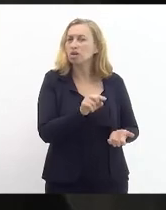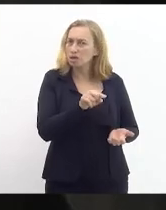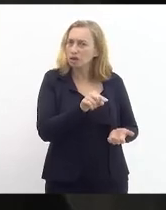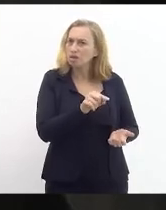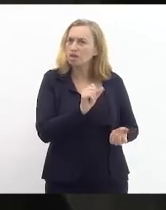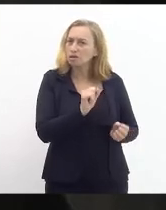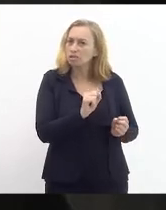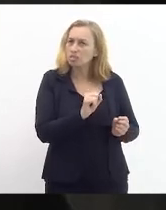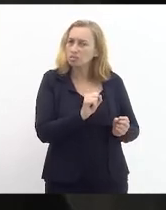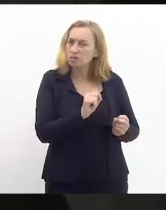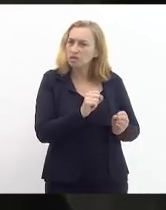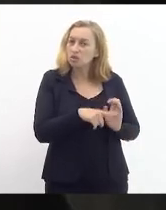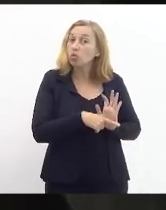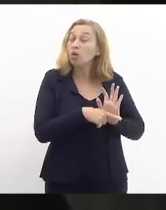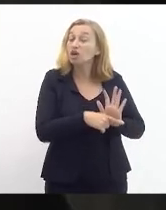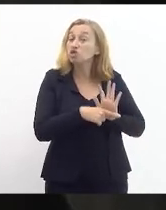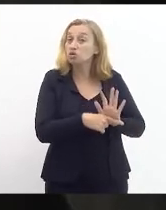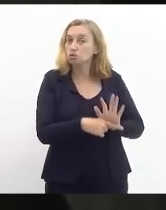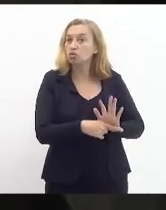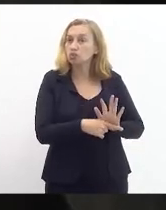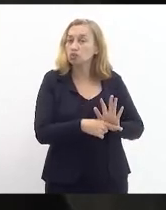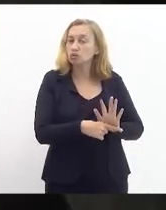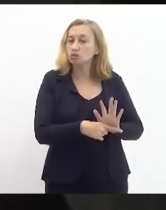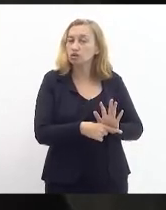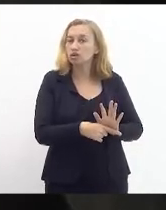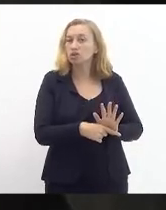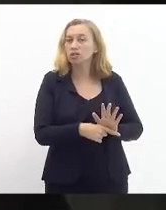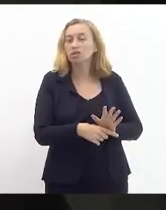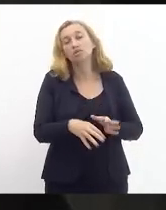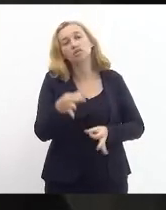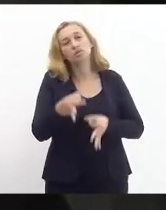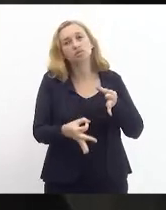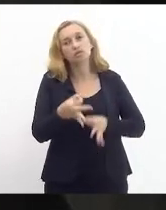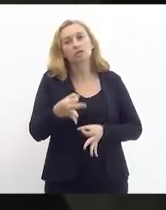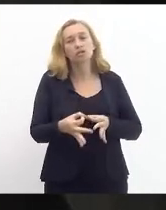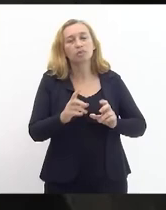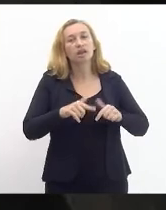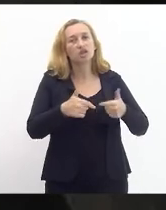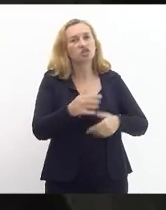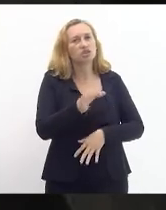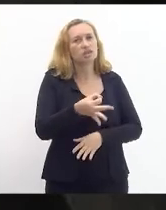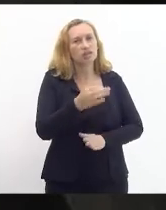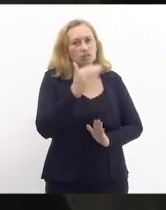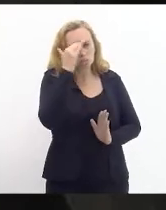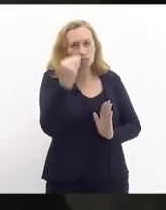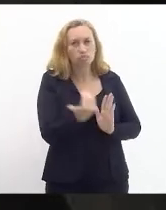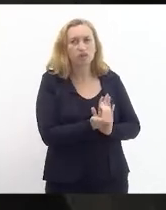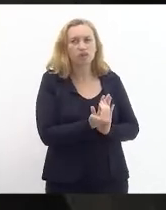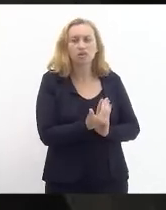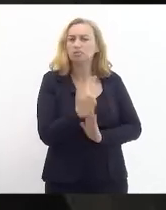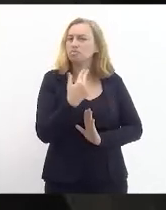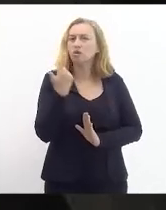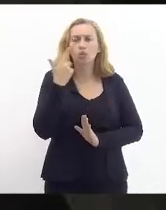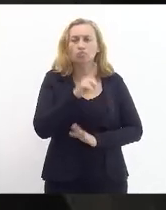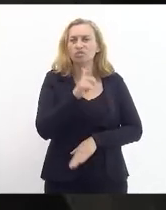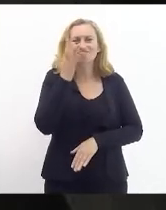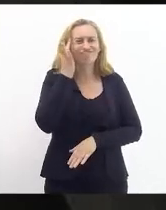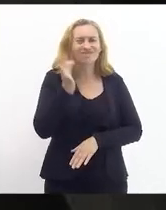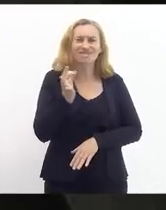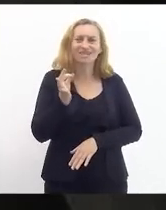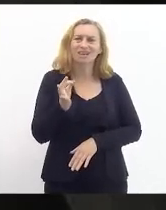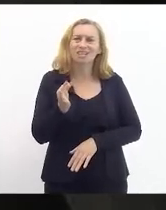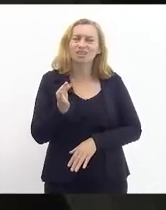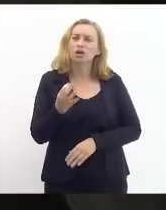precisem de um empurrão de uma decisão judicial para tomar as providências que precisam ser tomados a gente não consegue entender